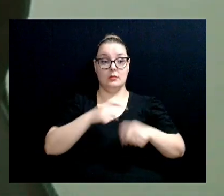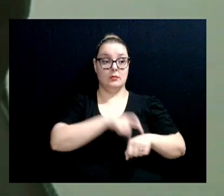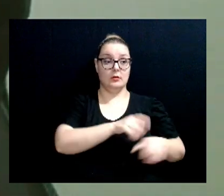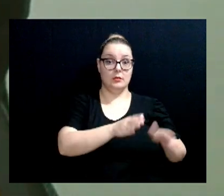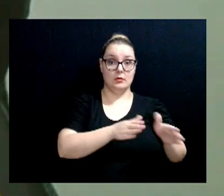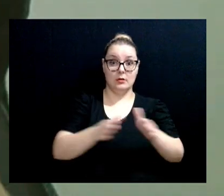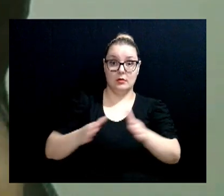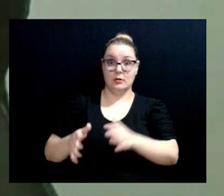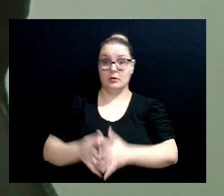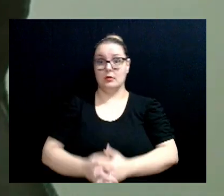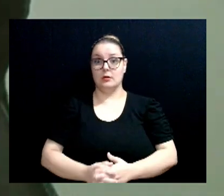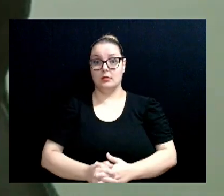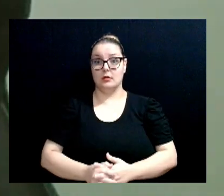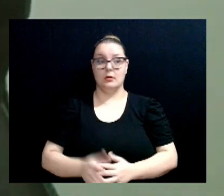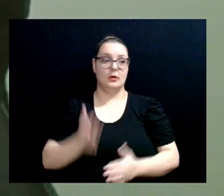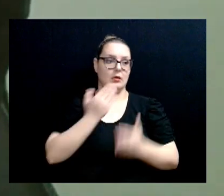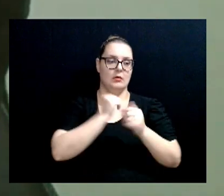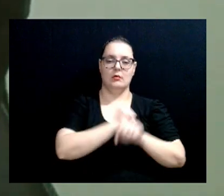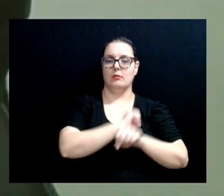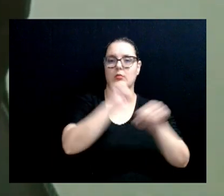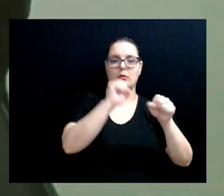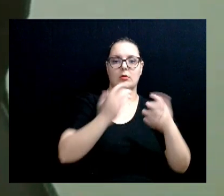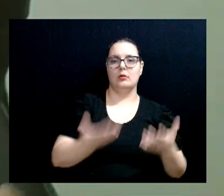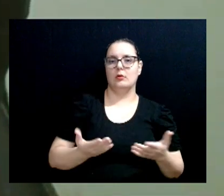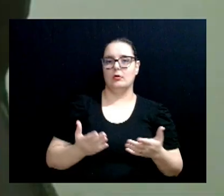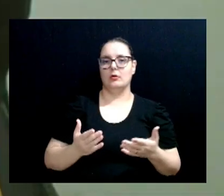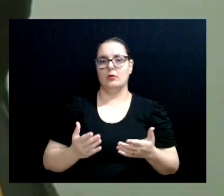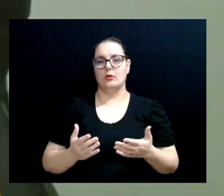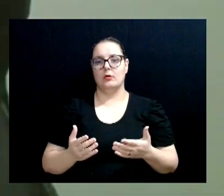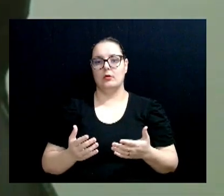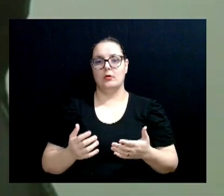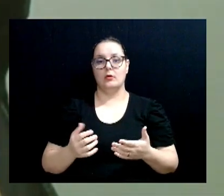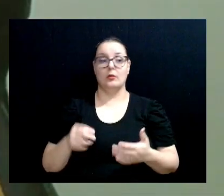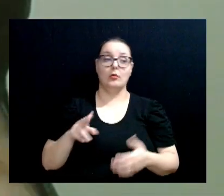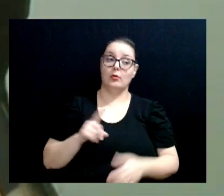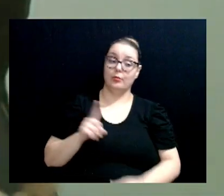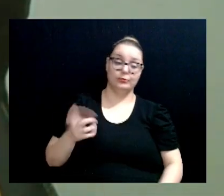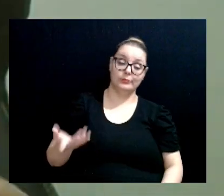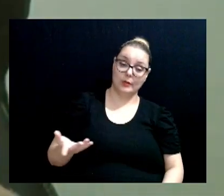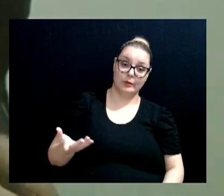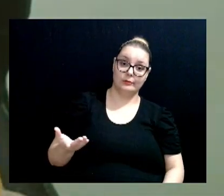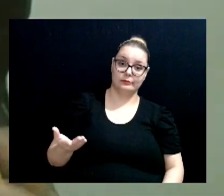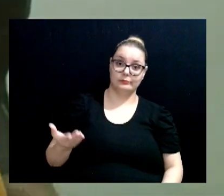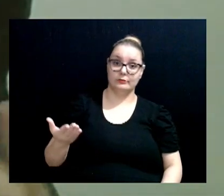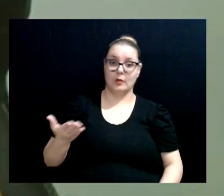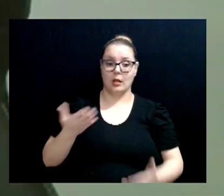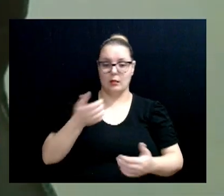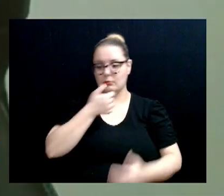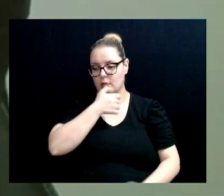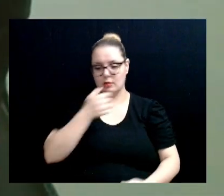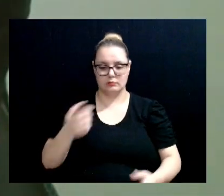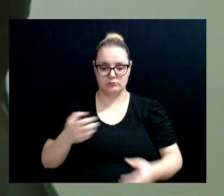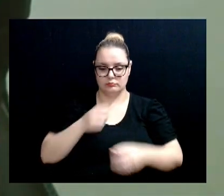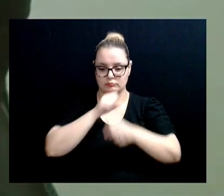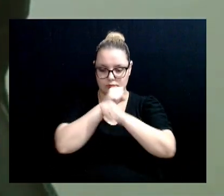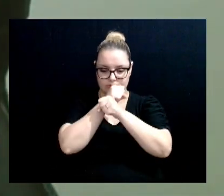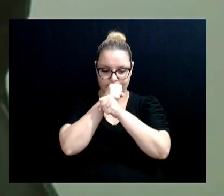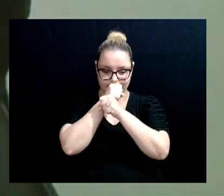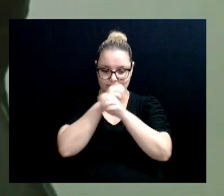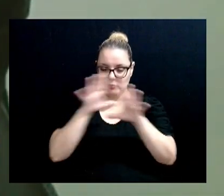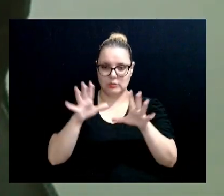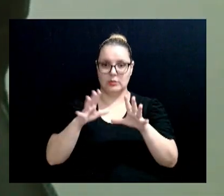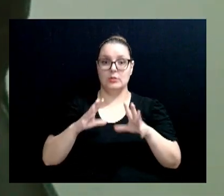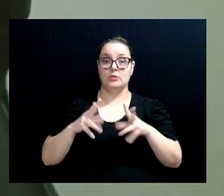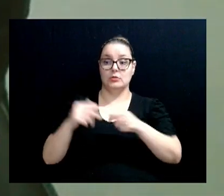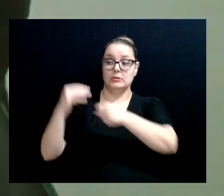comer exagerado, compulsão, né? Por conta de toda essa pressão